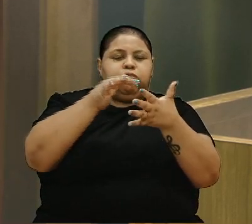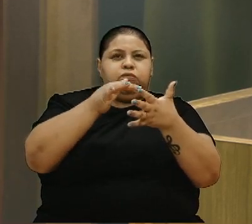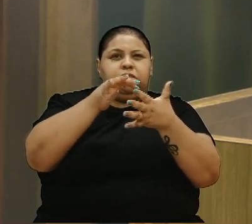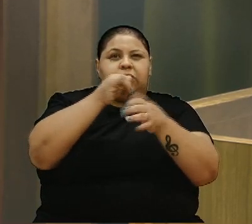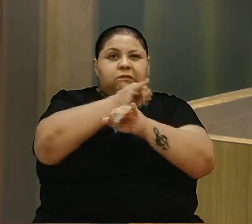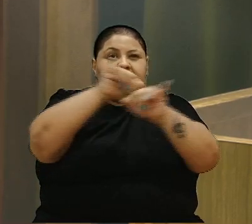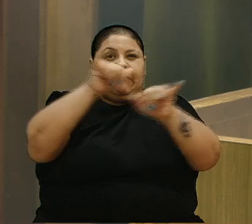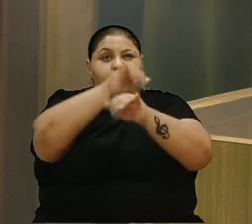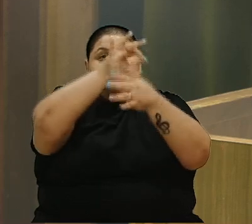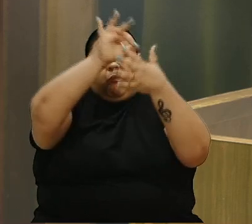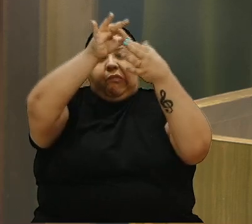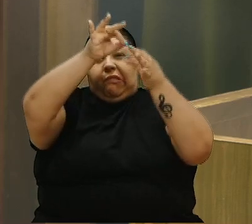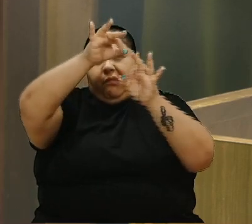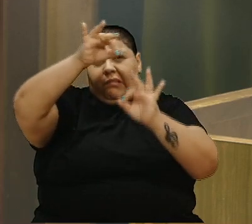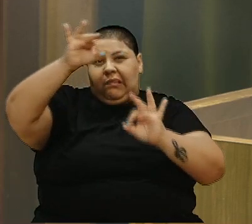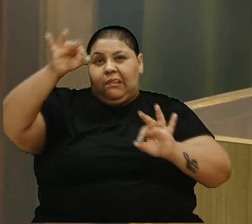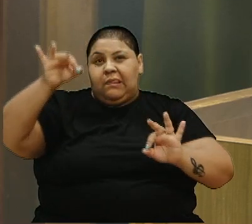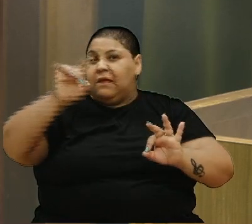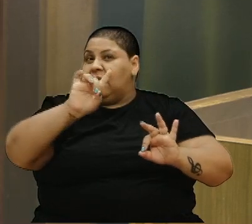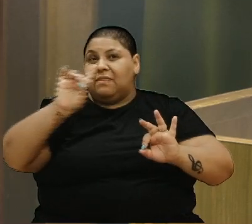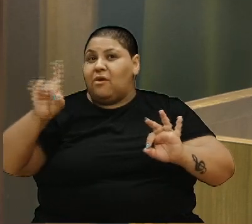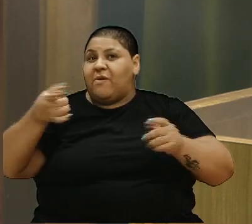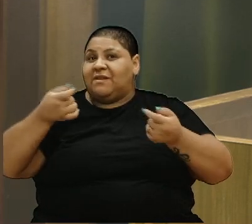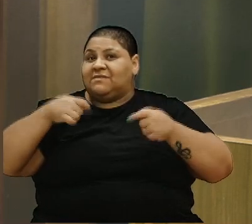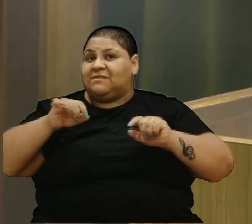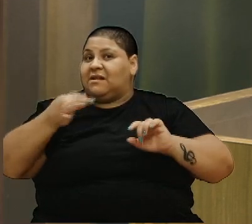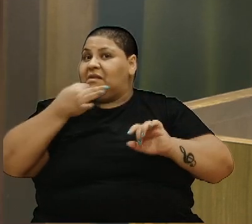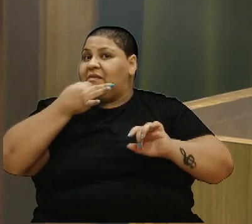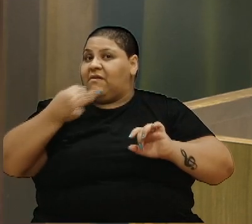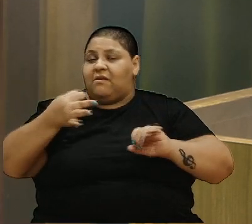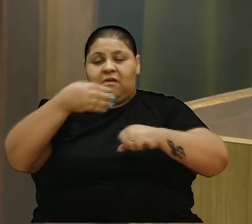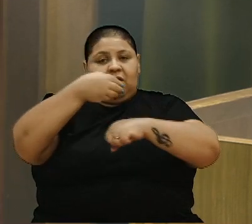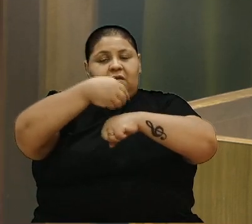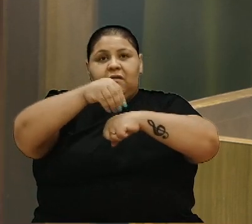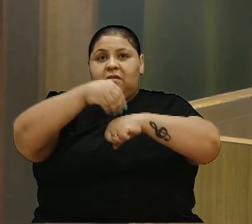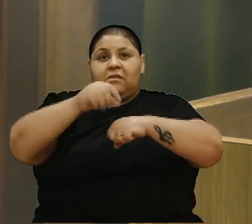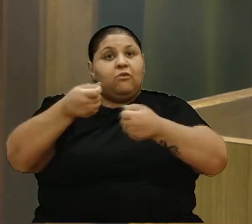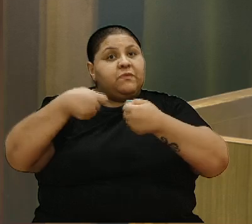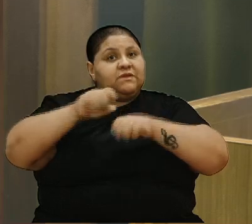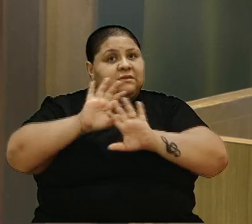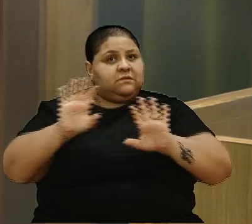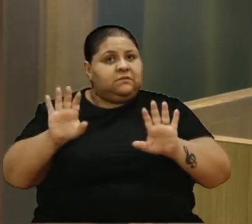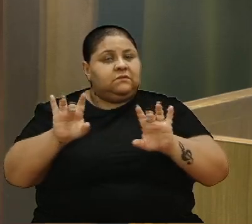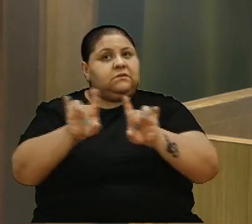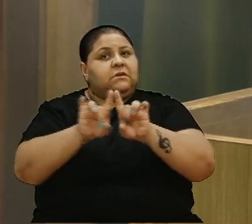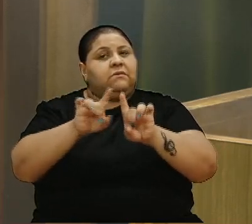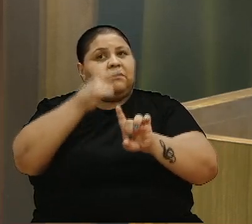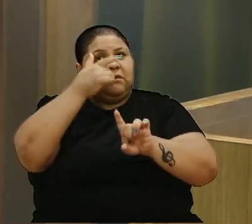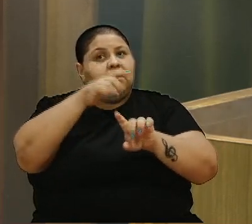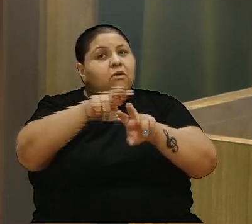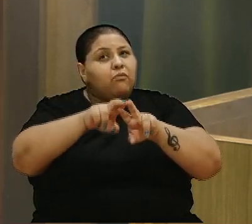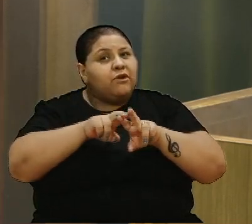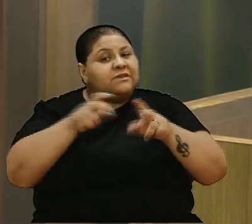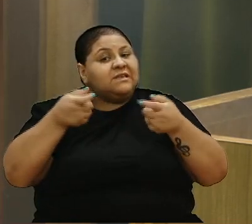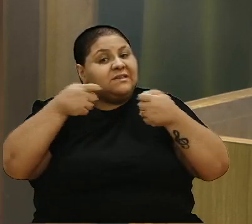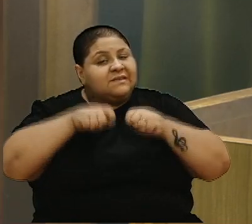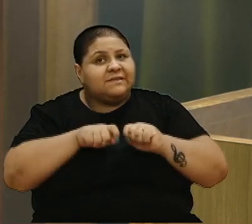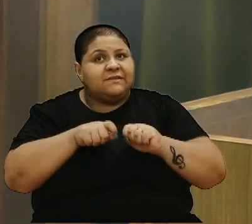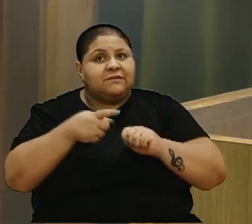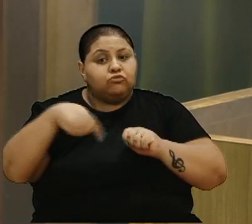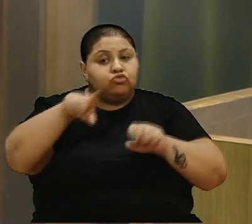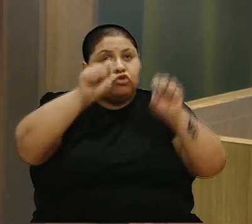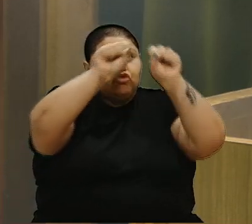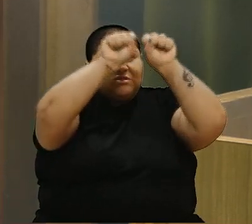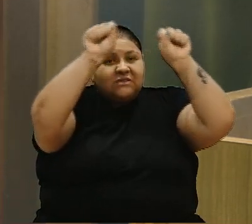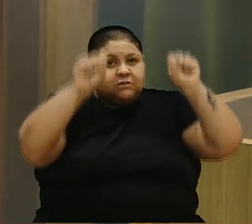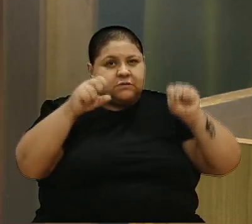é algo desnecessário, na minha opinião. As nossas indicações não exigem isso. Então, também acho que, por isso, da necessidade do nosso